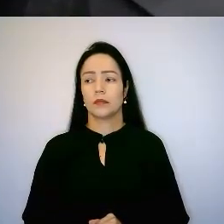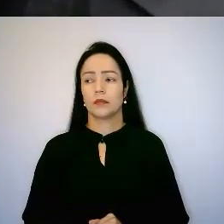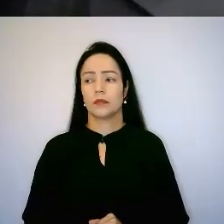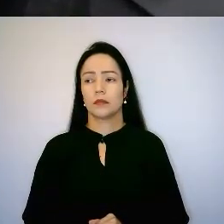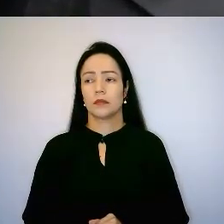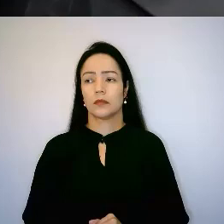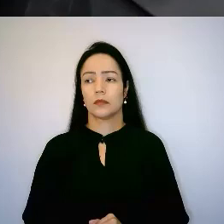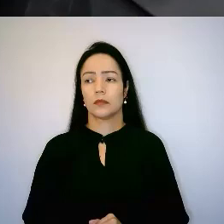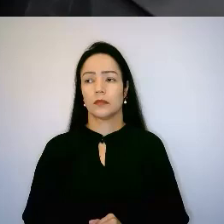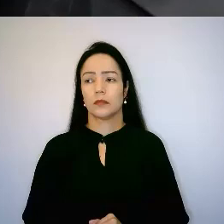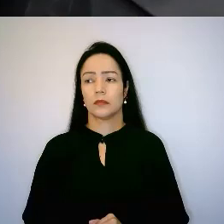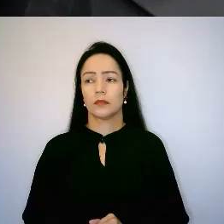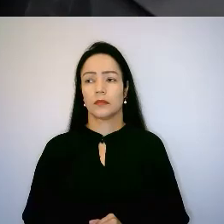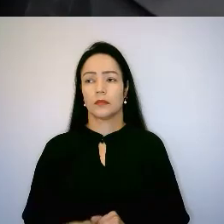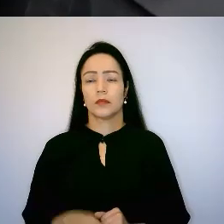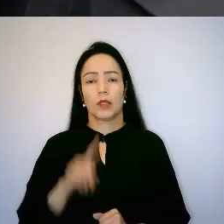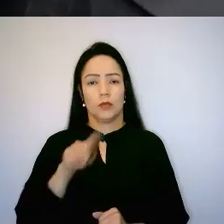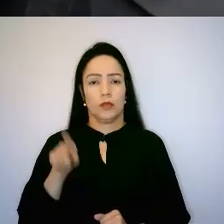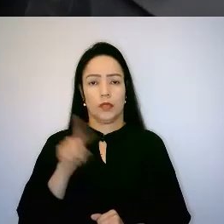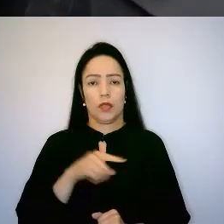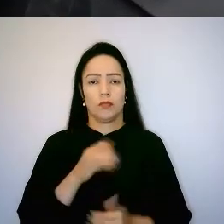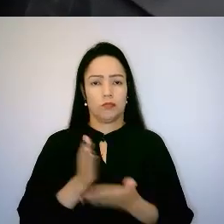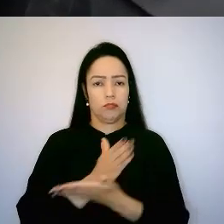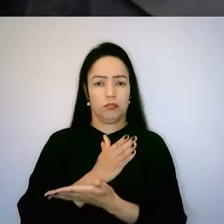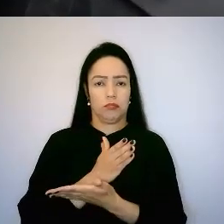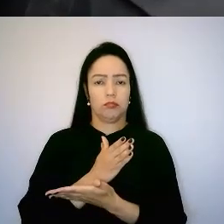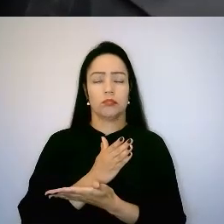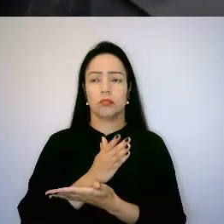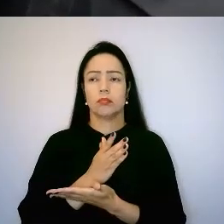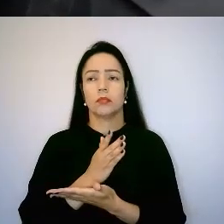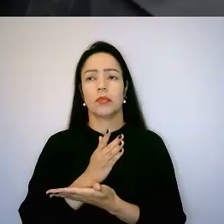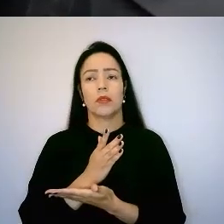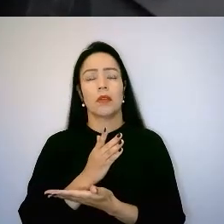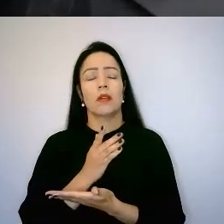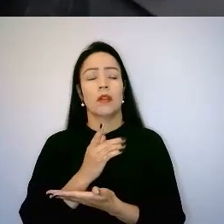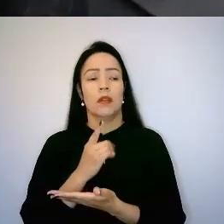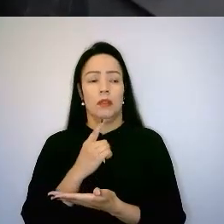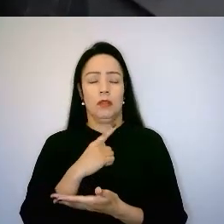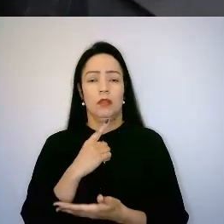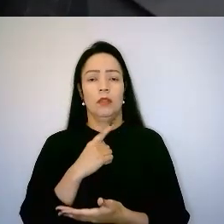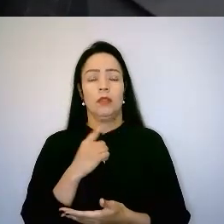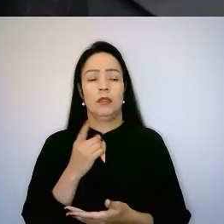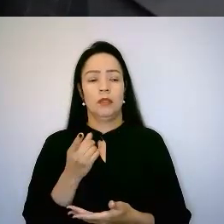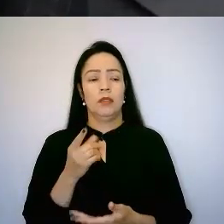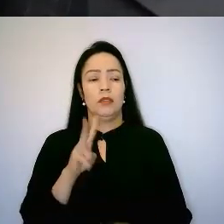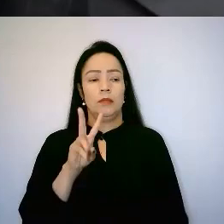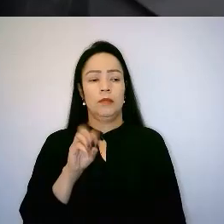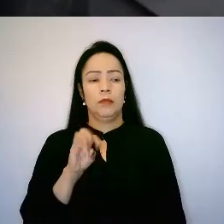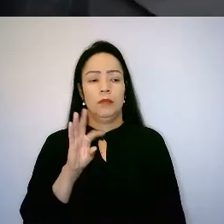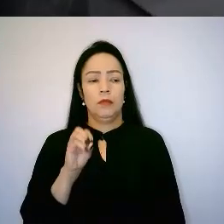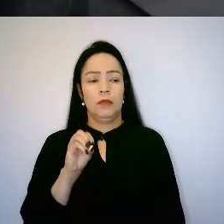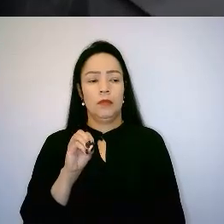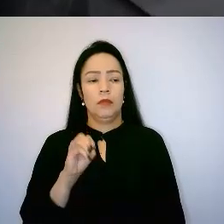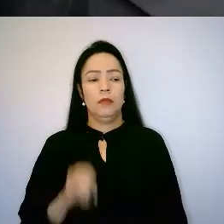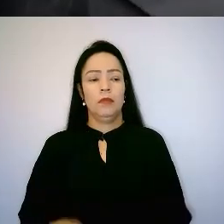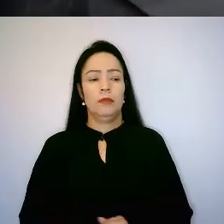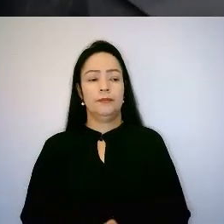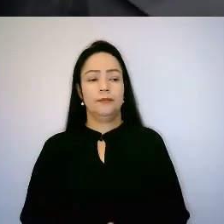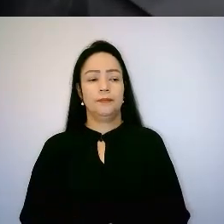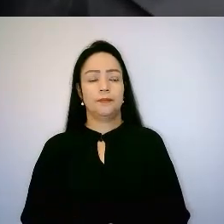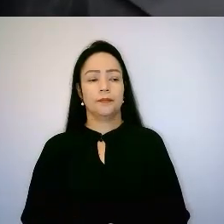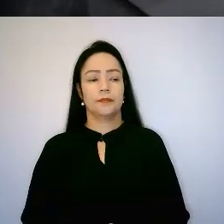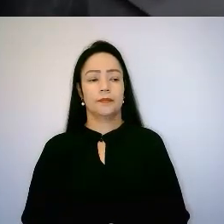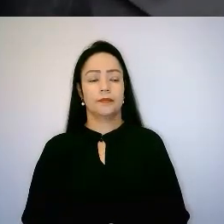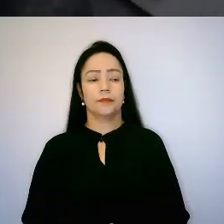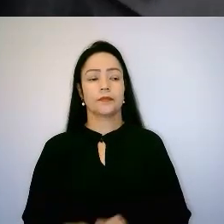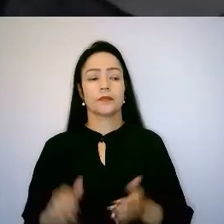nulidade parcial eu acredito que se a parte expositiva do voto determinada secretaria que